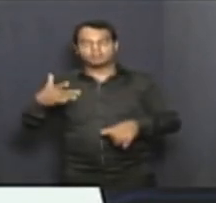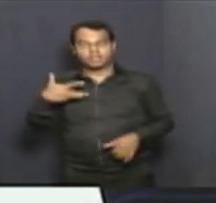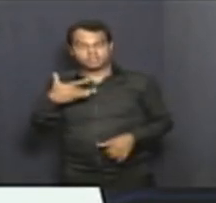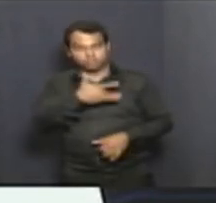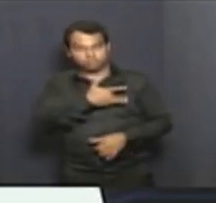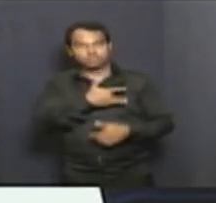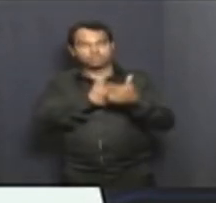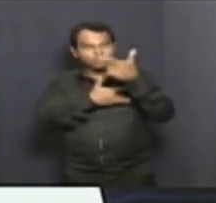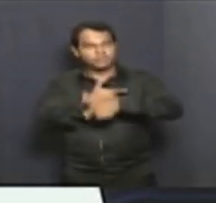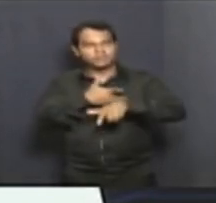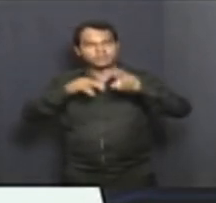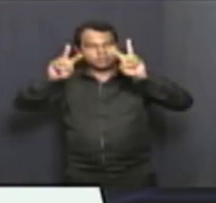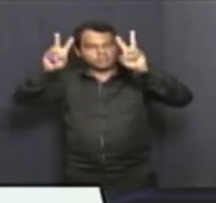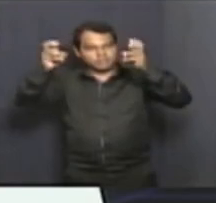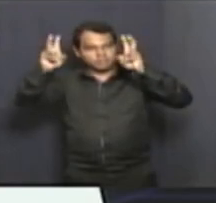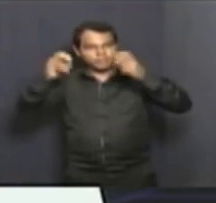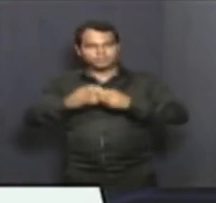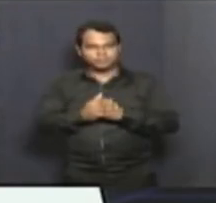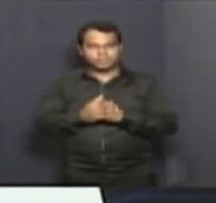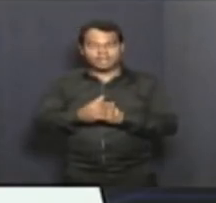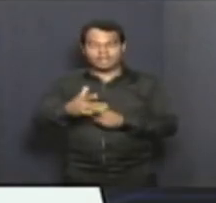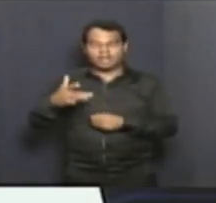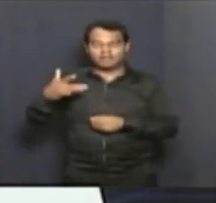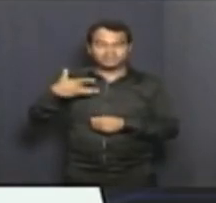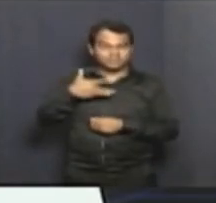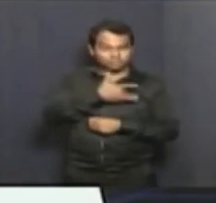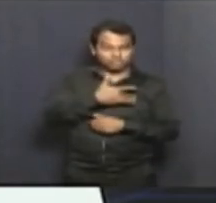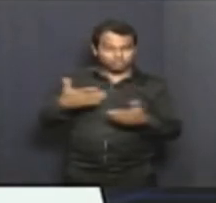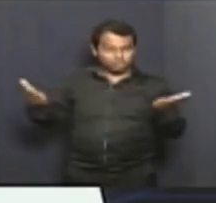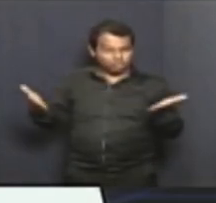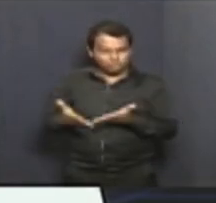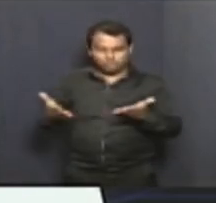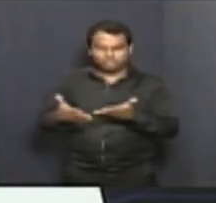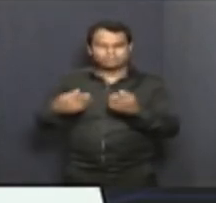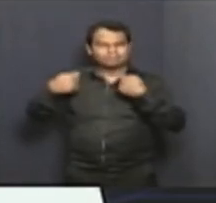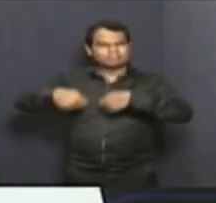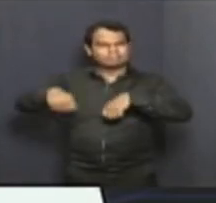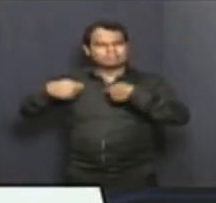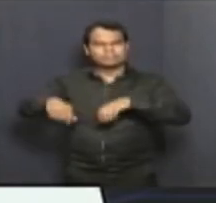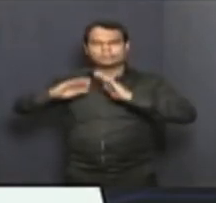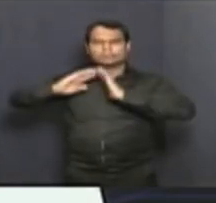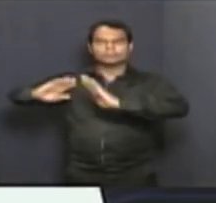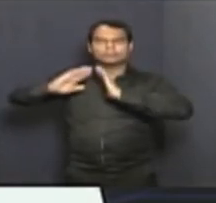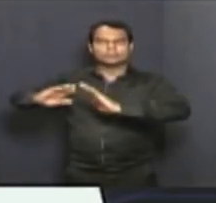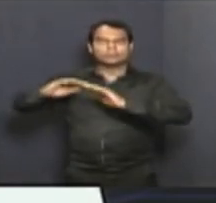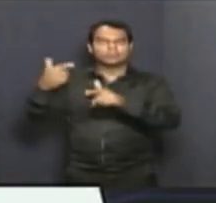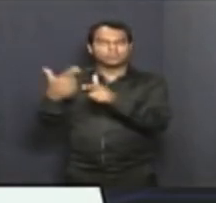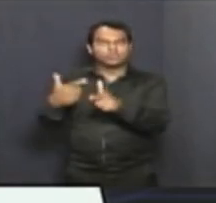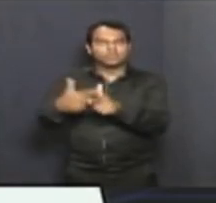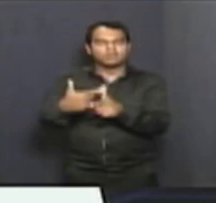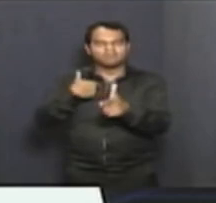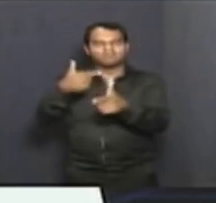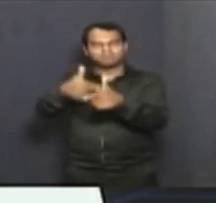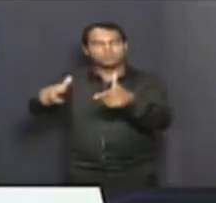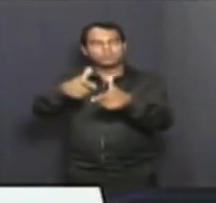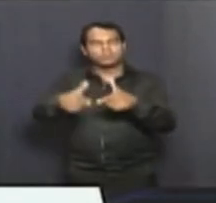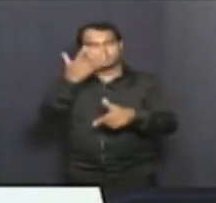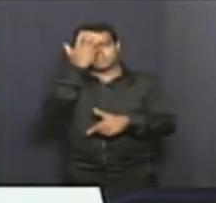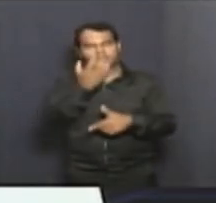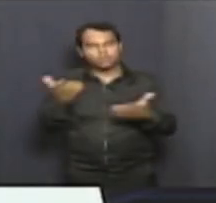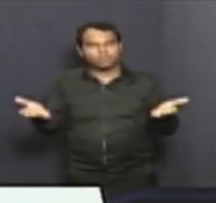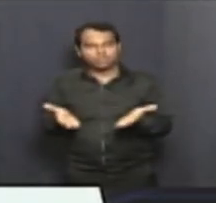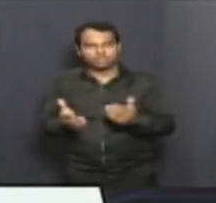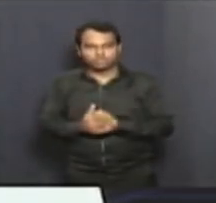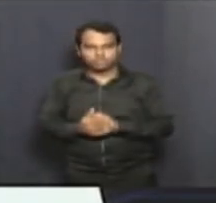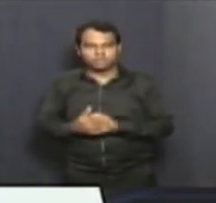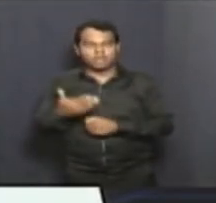porque a saúde hoje sem sombra de dúvida o que mais é demandado em função dessa situação momentânea que nós estamos vivendo é o